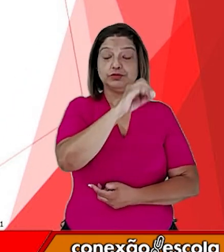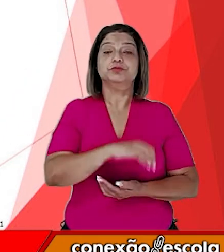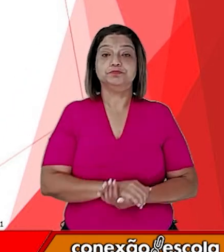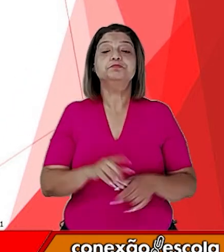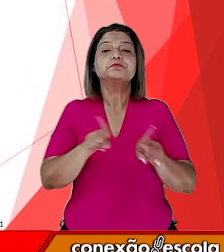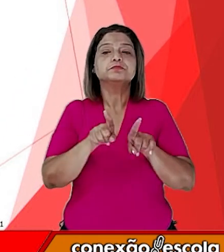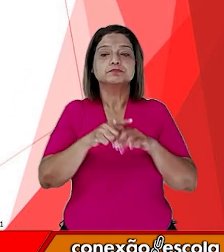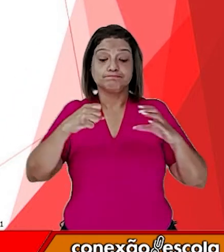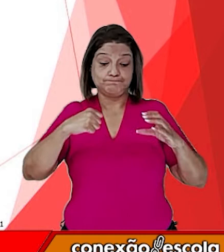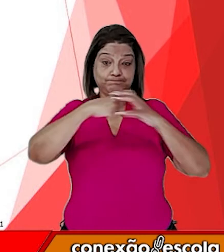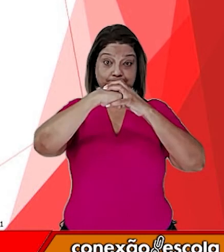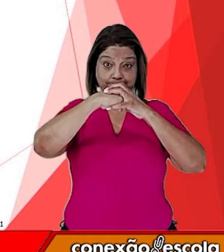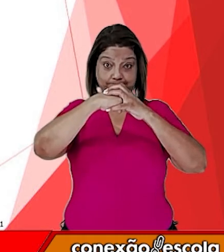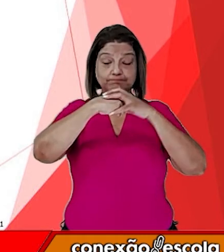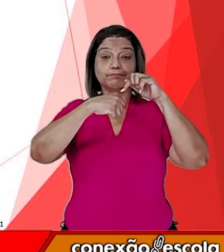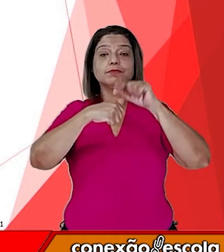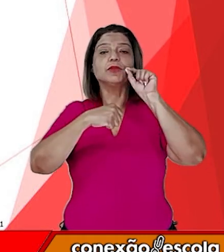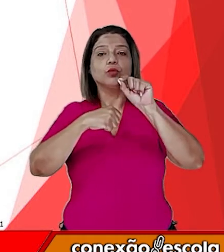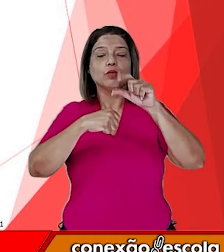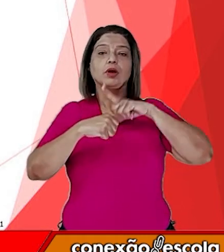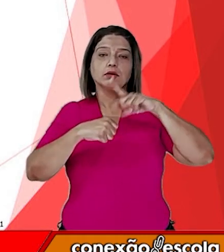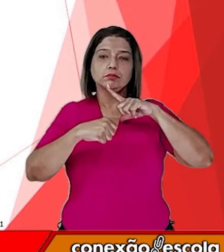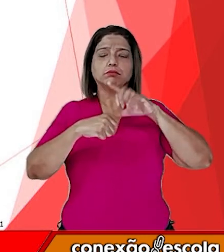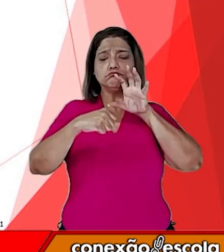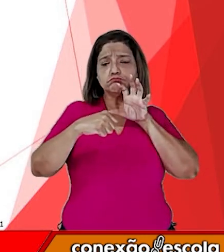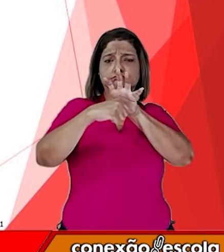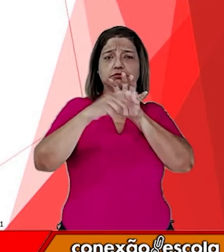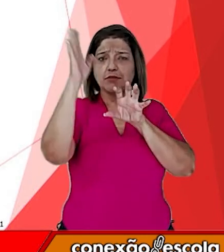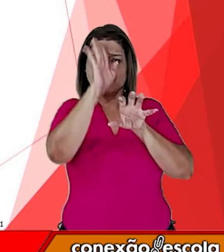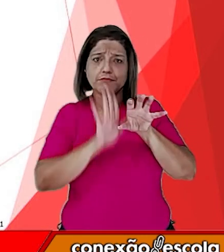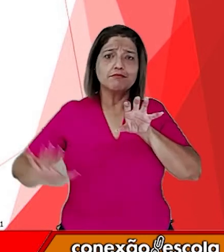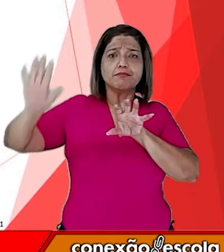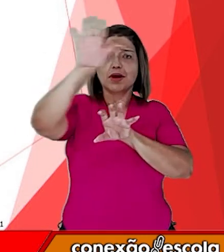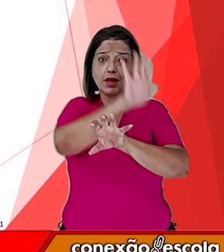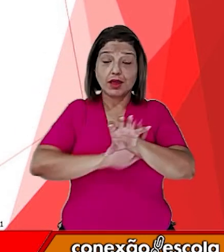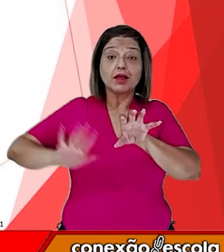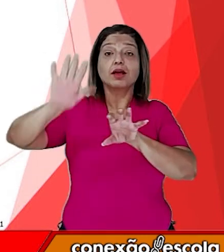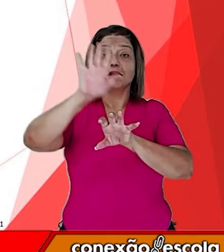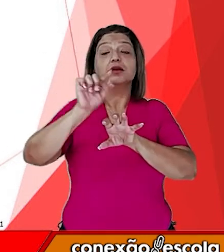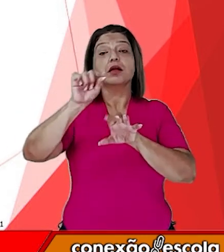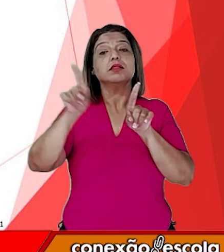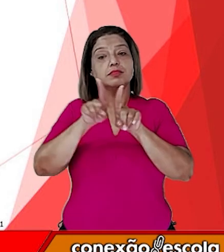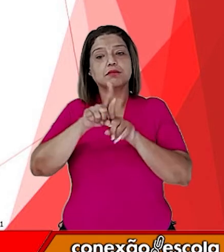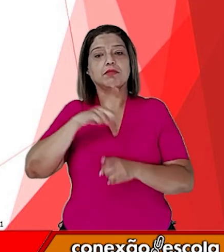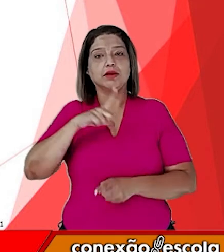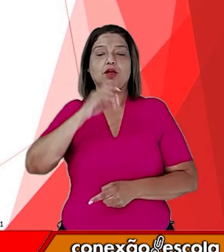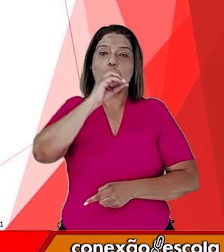o Centro-Oeste, que é em referência ao centro do país, e o ponto cardinal